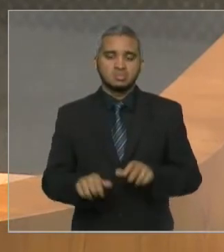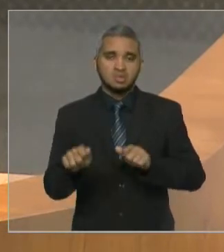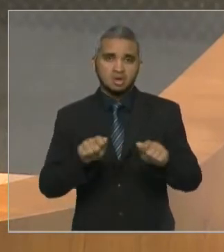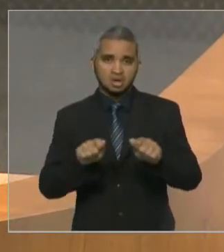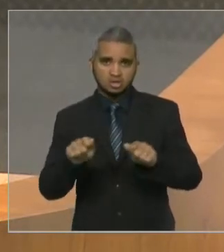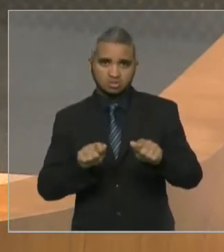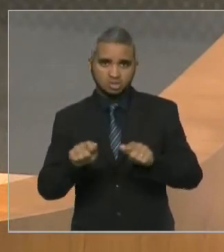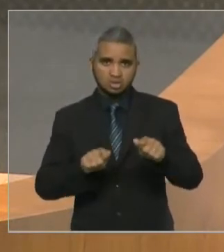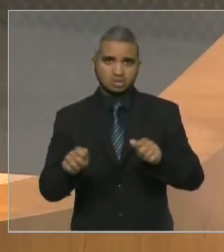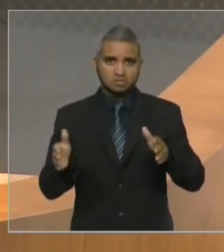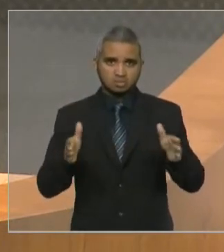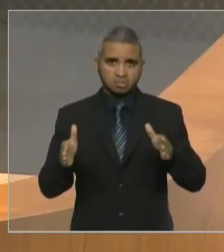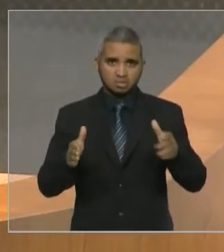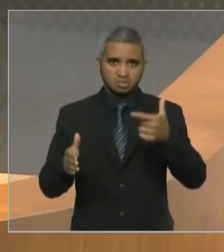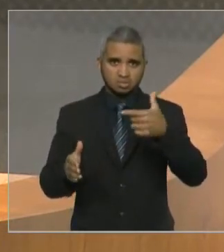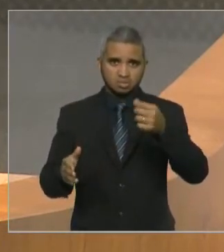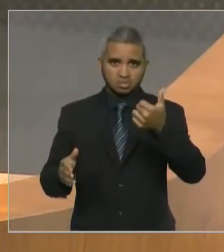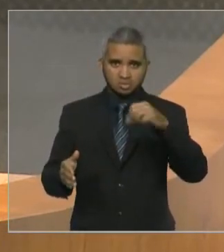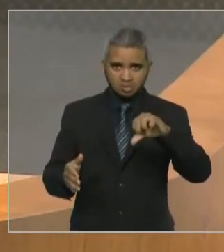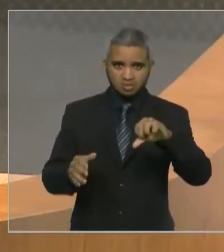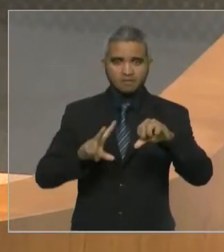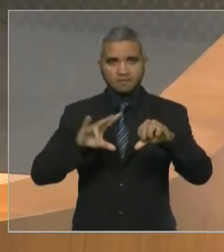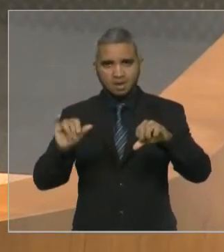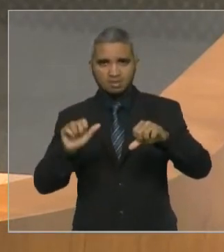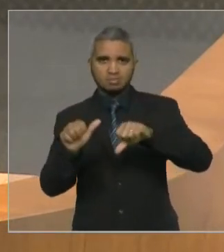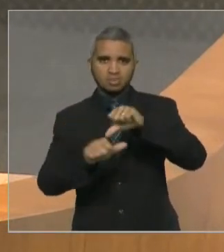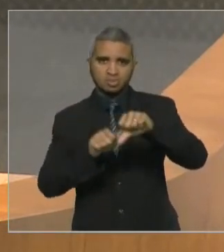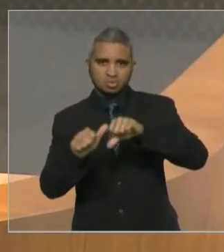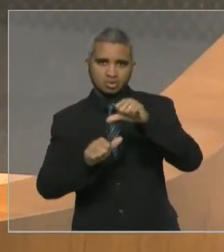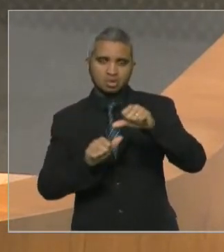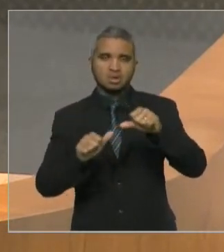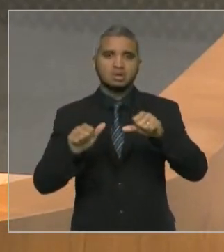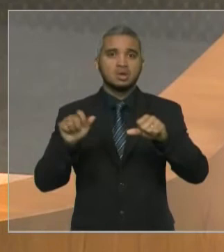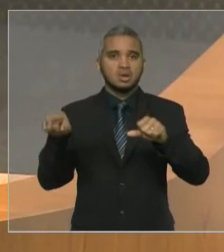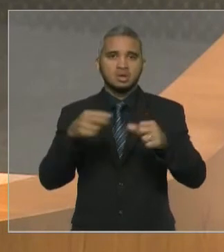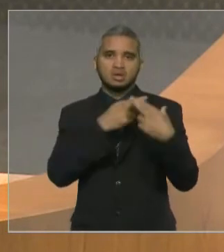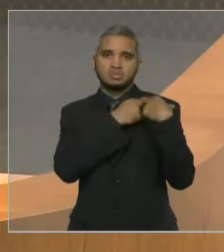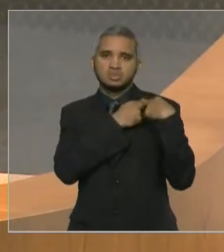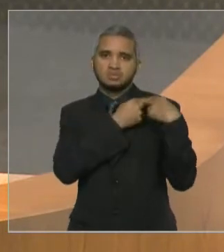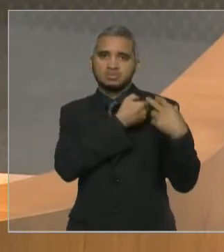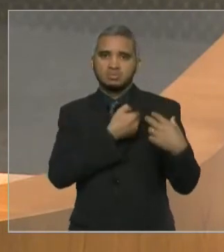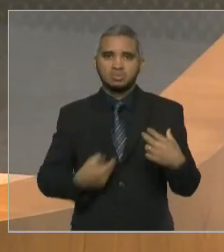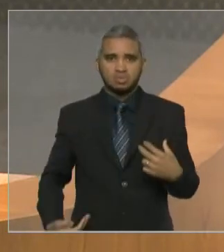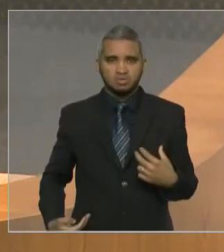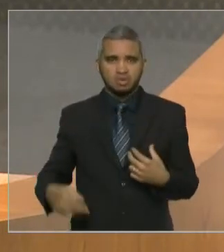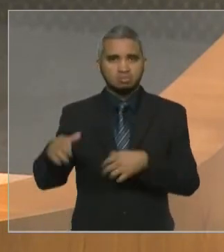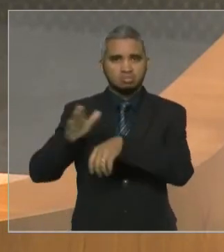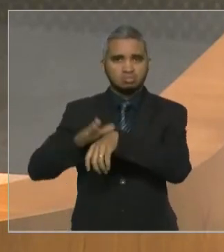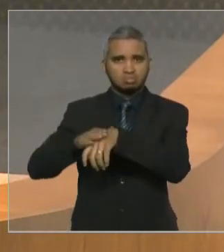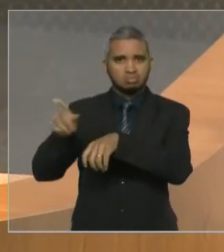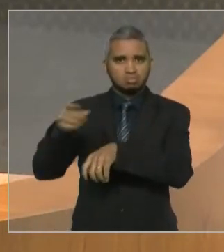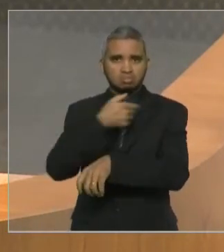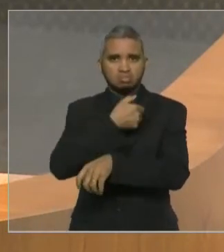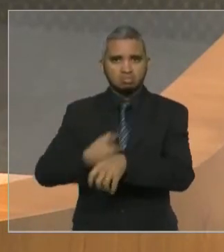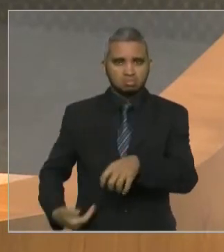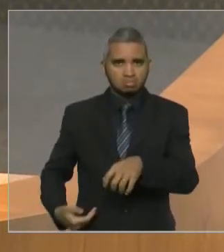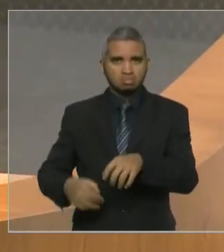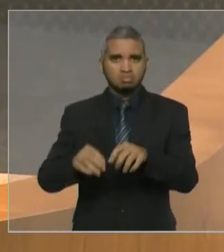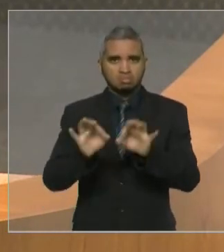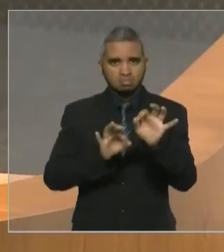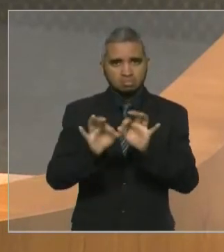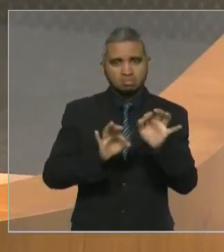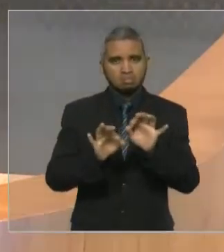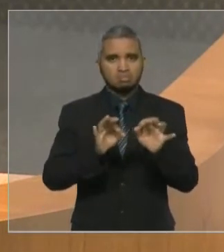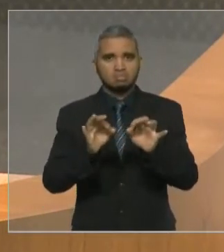são feitas as adequações necessárias, e isso é de responsabilidade do Executivo, para que fique bem claro. Então, aqui, só agradecendo a participação de